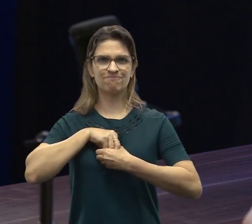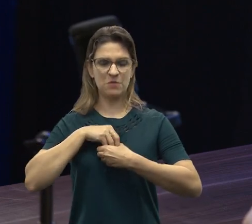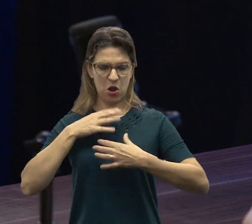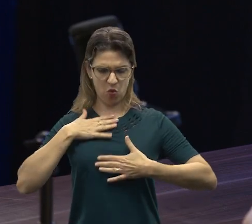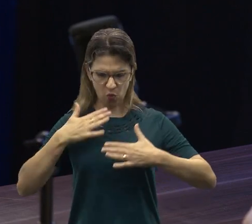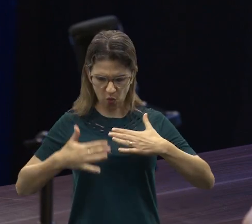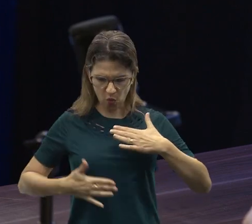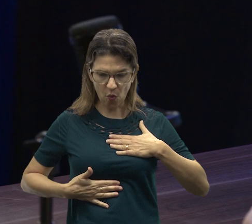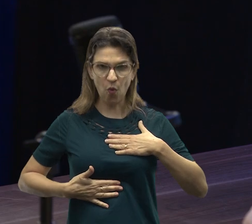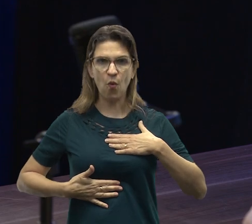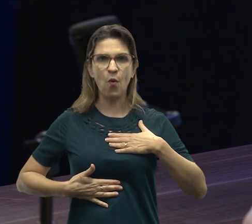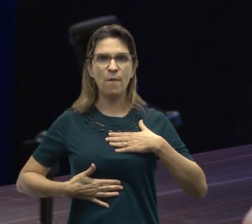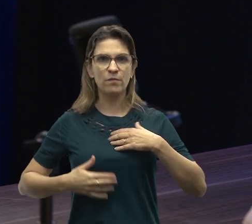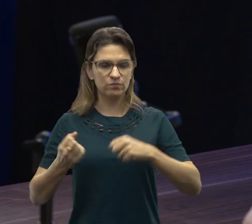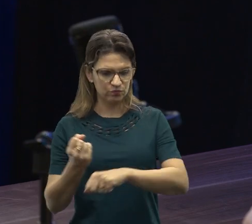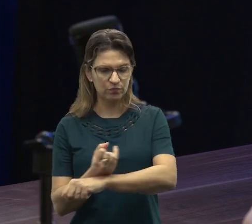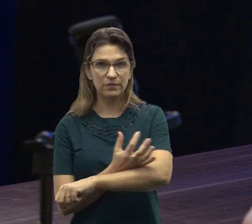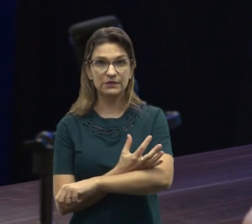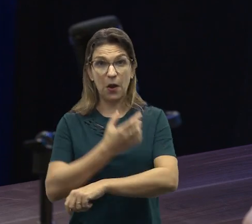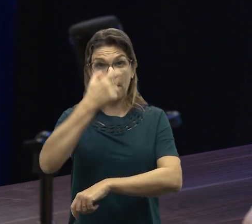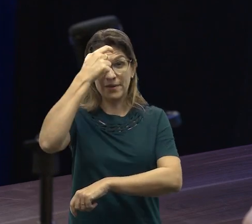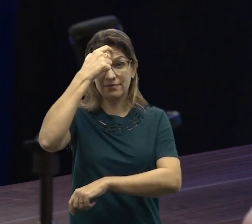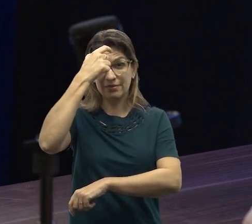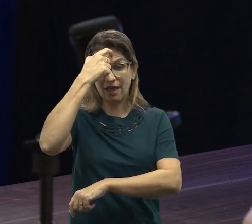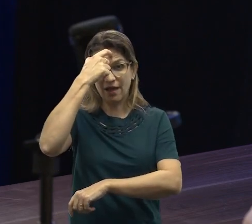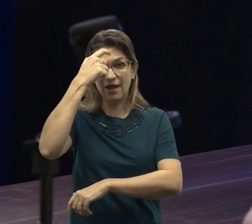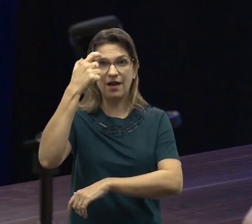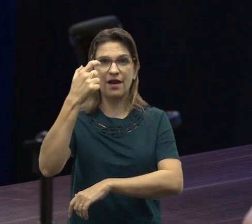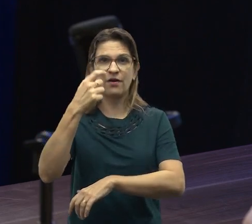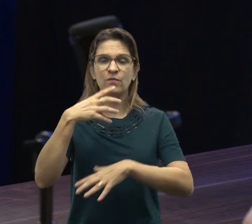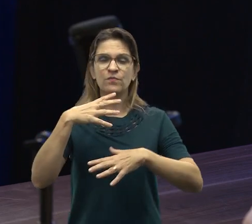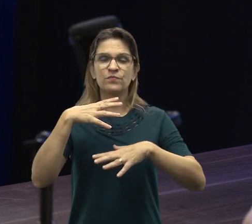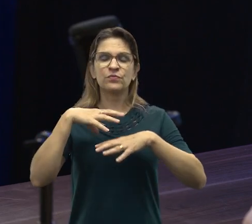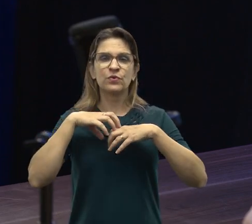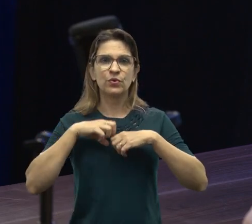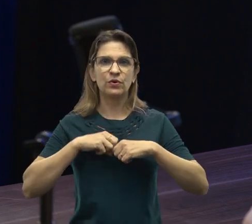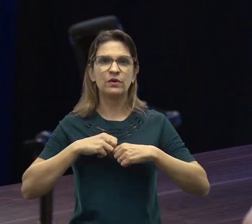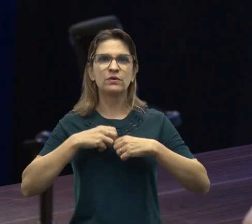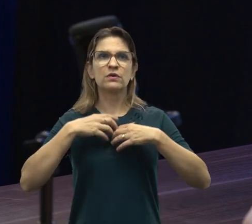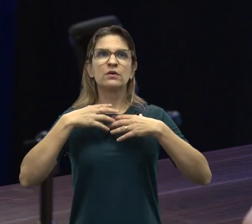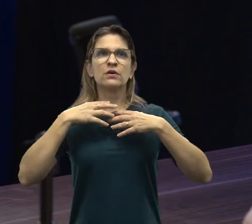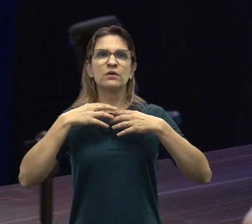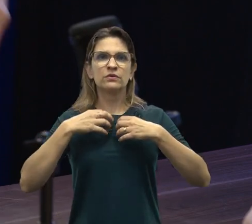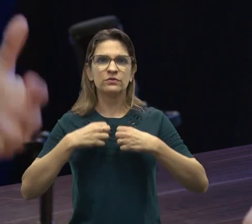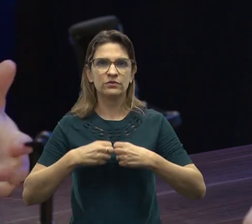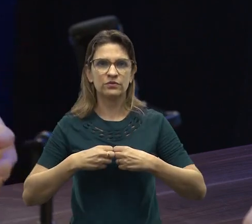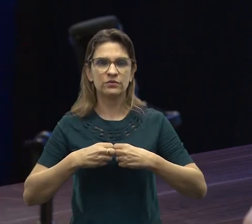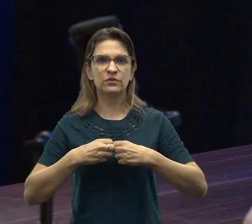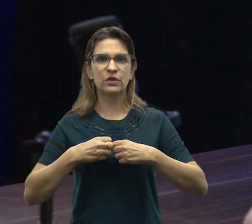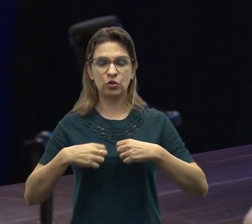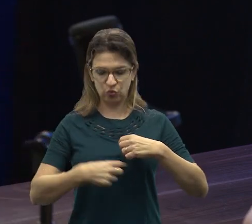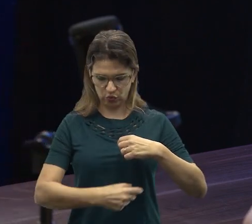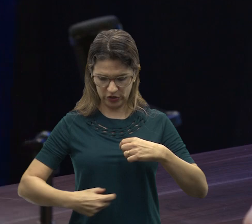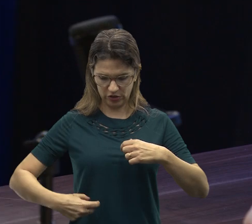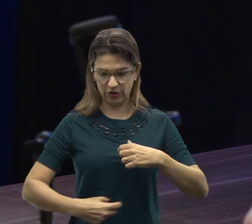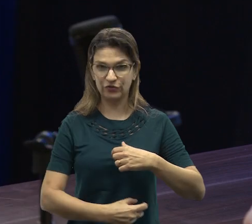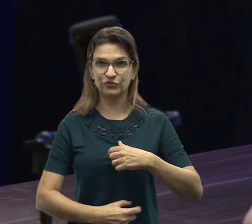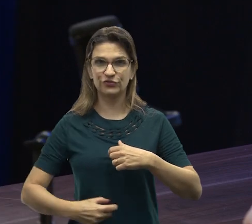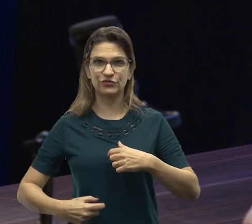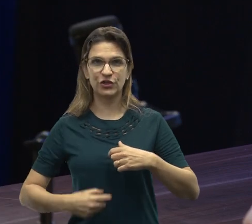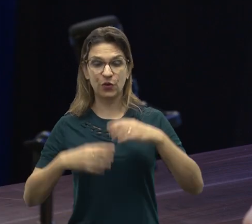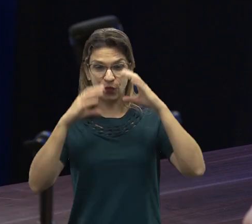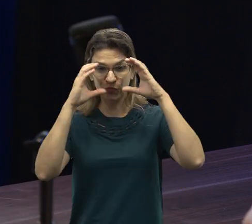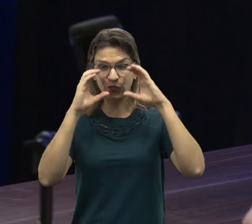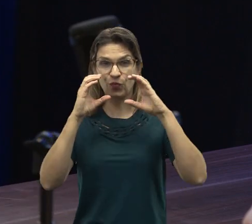desde da parte mental, a parte respiratória, intestinal, sua maneira de ser, de se